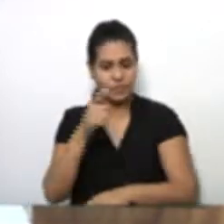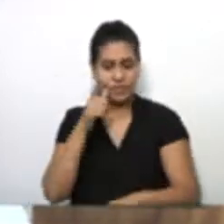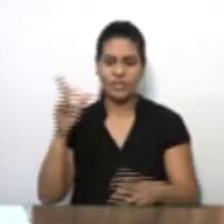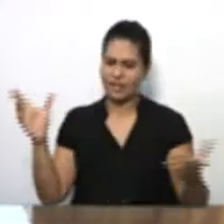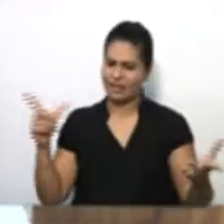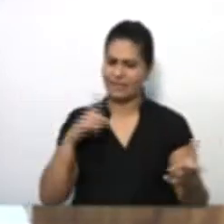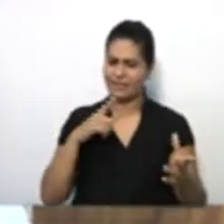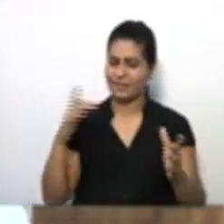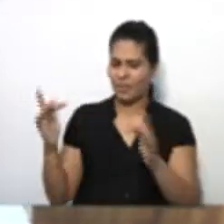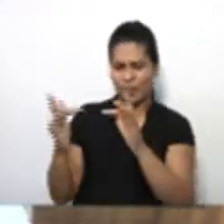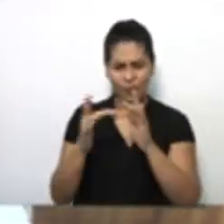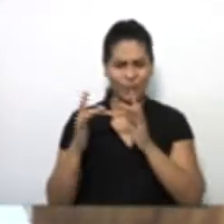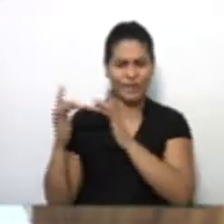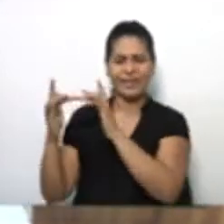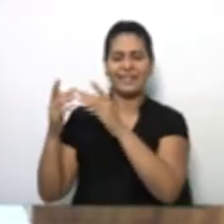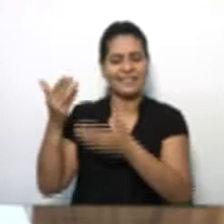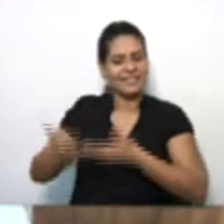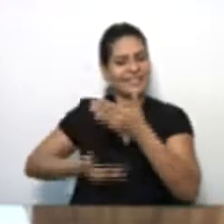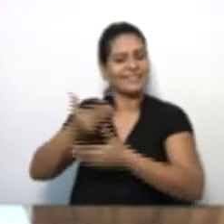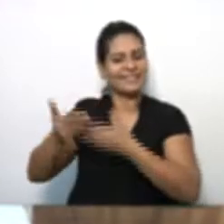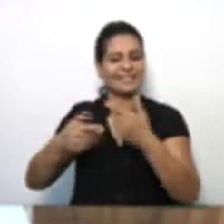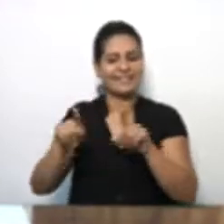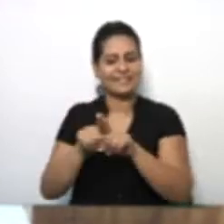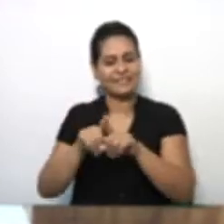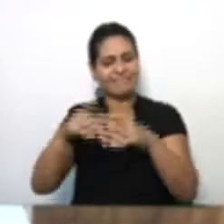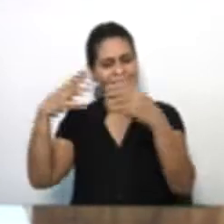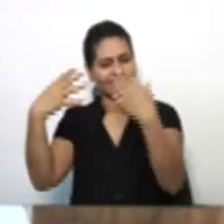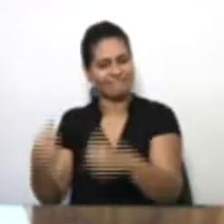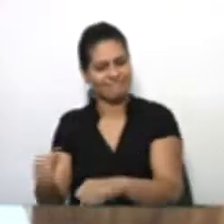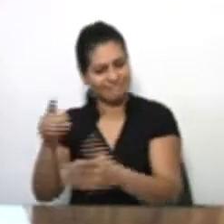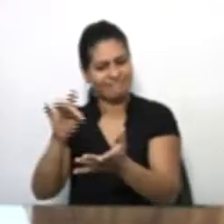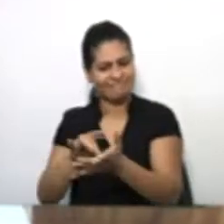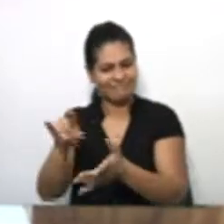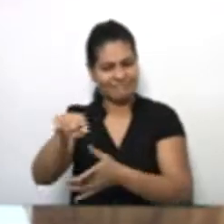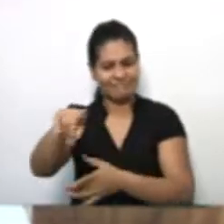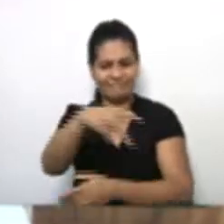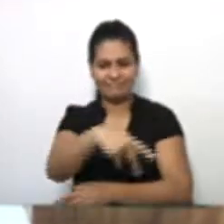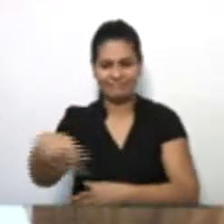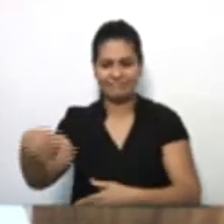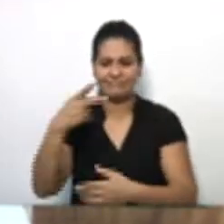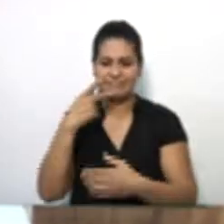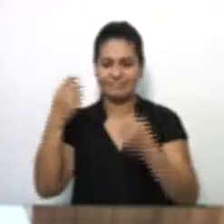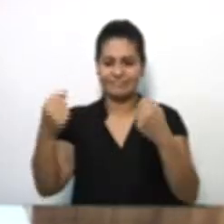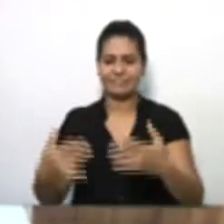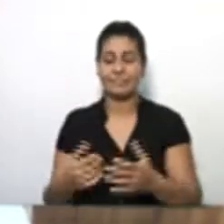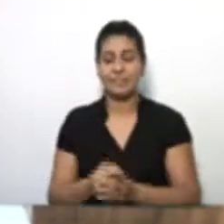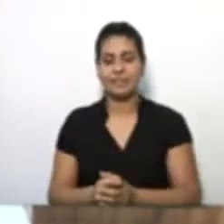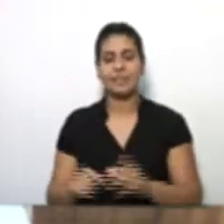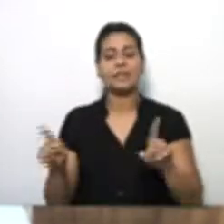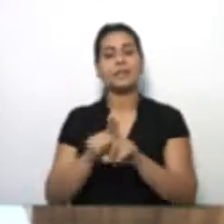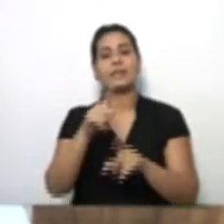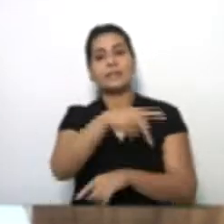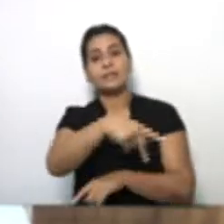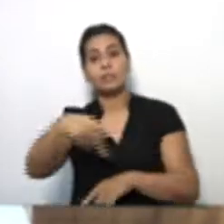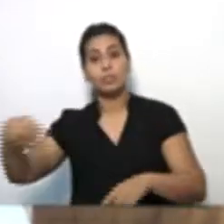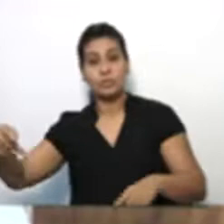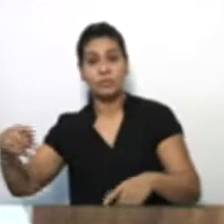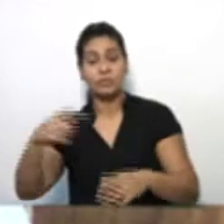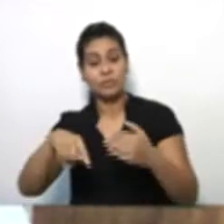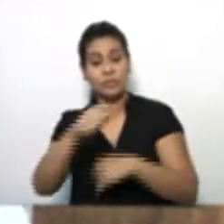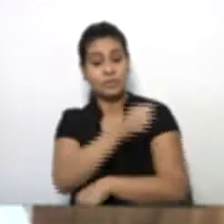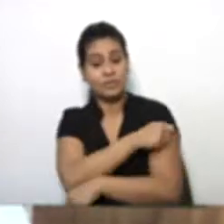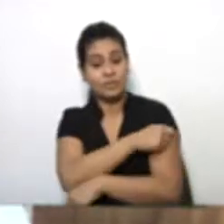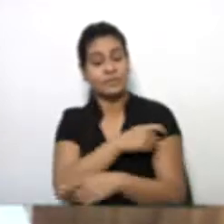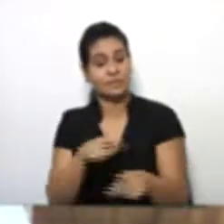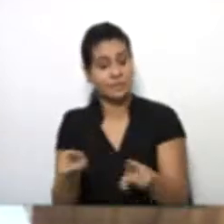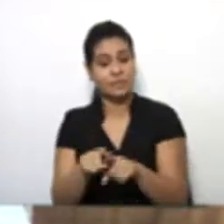aquela, estão fazendo uma interação, concordando com as colocações do professor, né? E os professores estão relatando aqui que os alunos